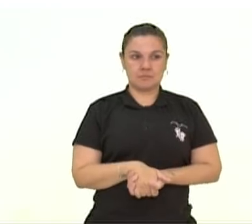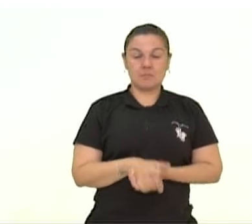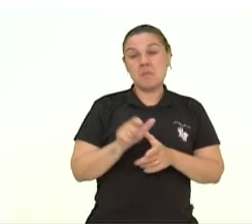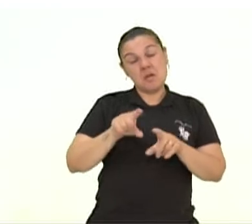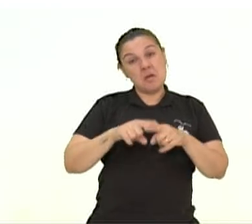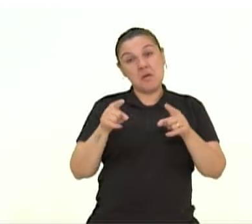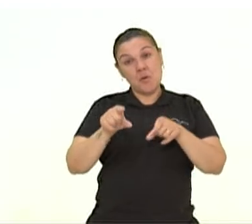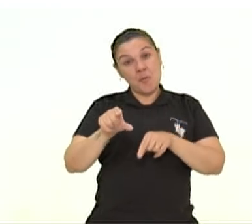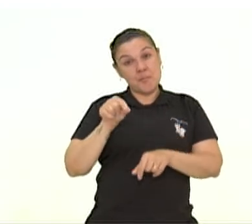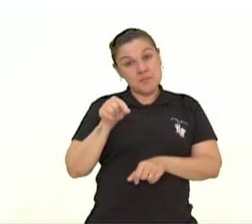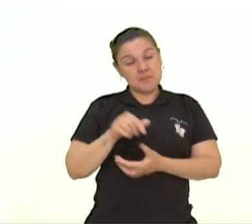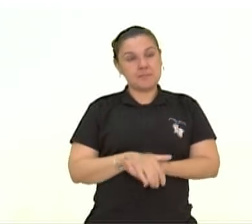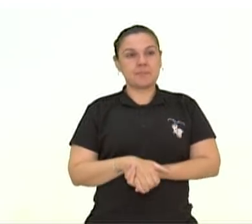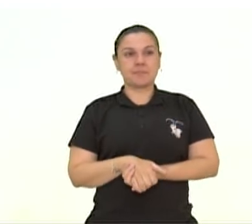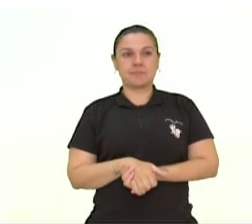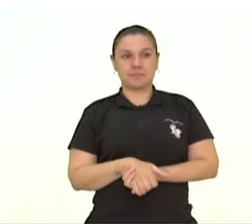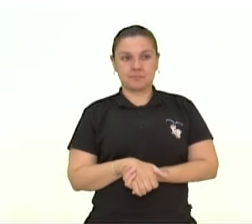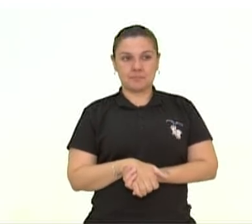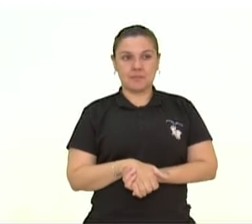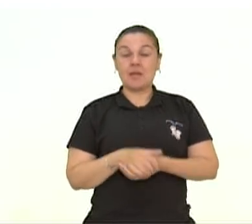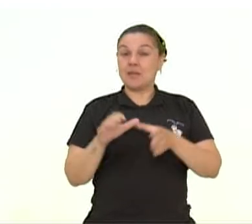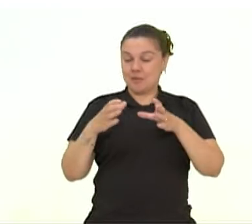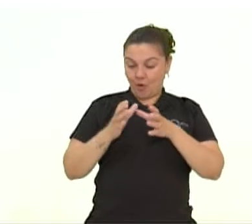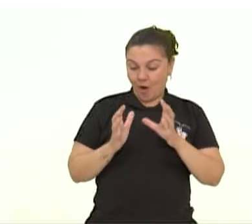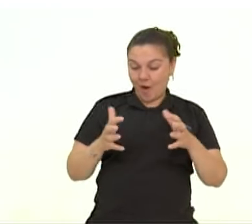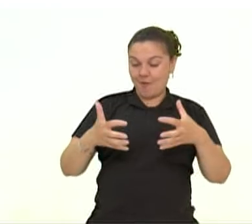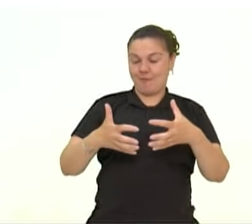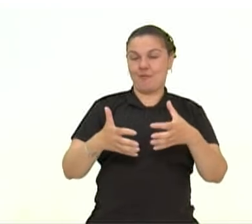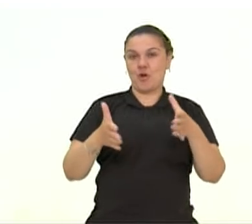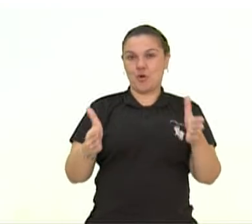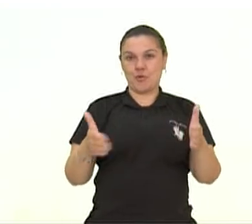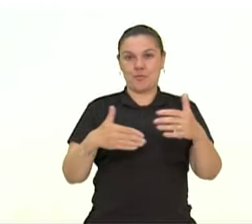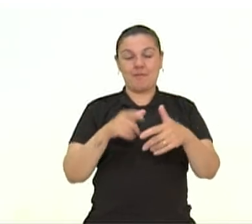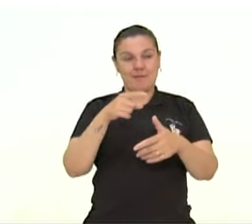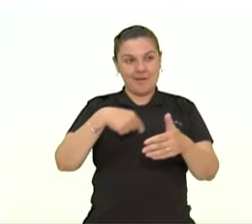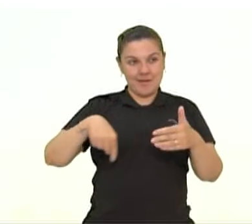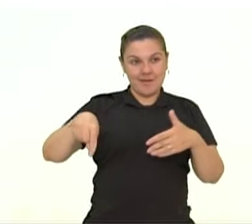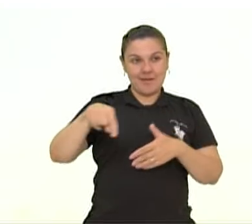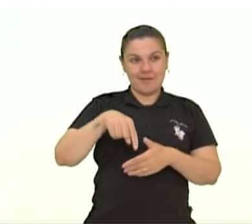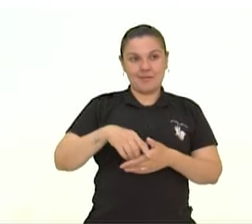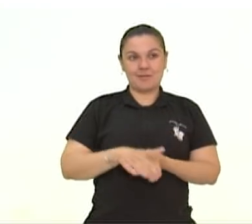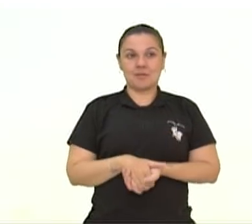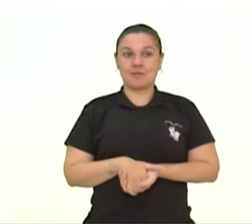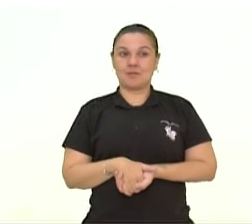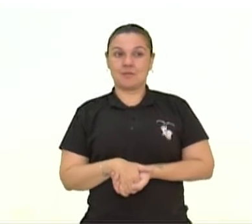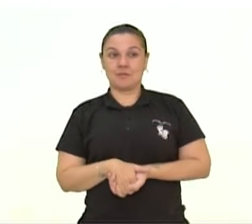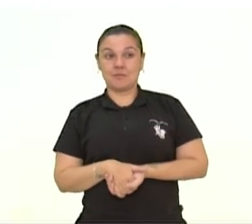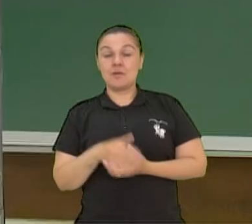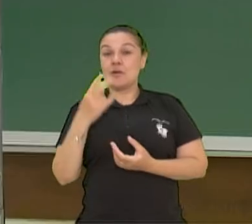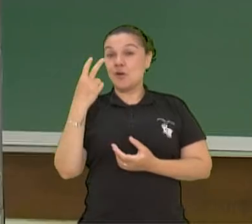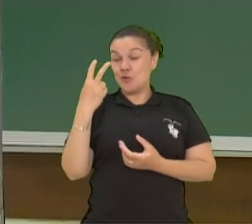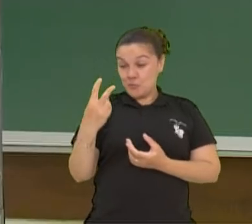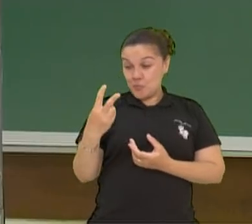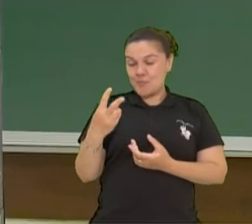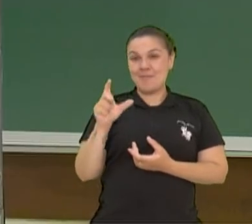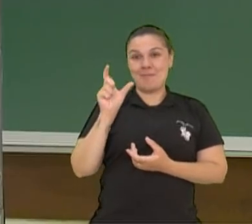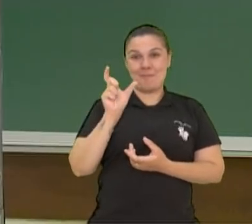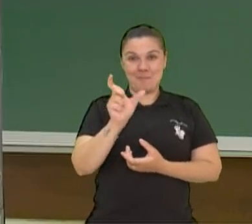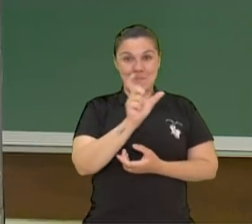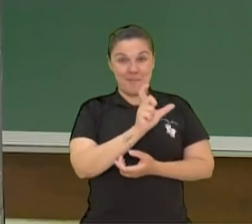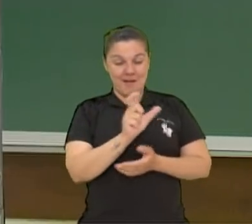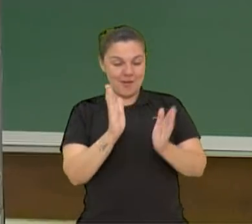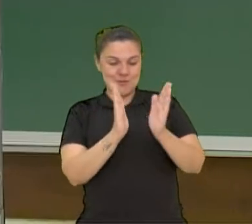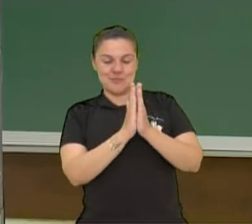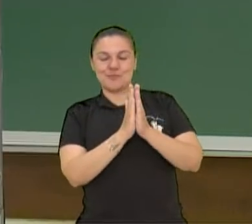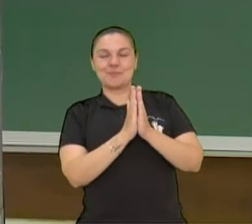opcional. Então, a forma do bolo era redonda. O que aconteceu? Apareceu duas vezes a palavra, só